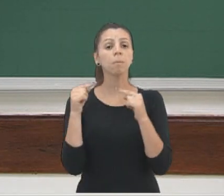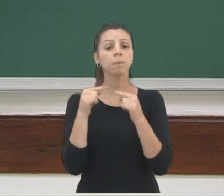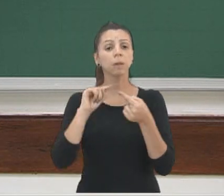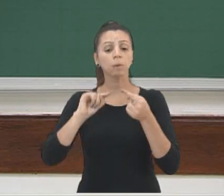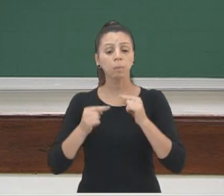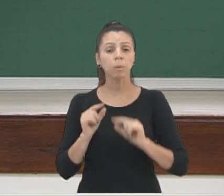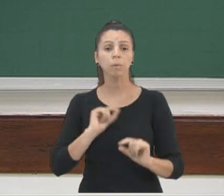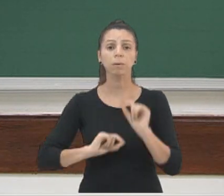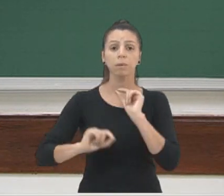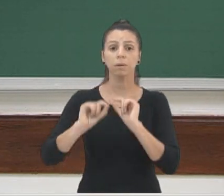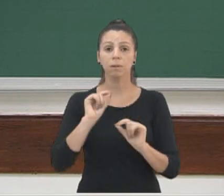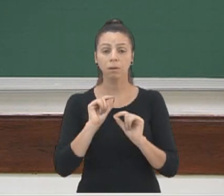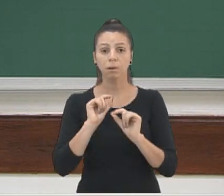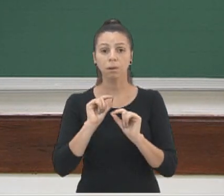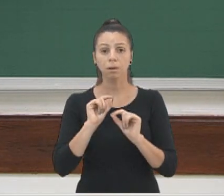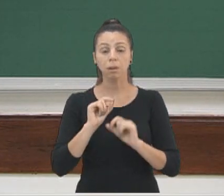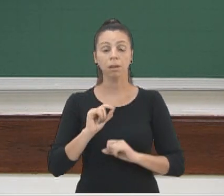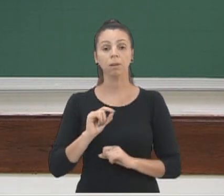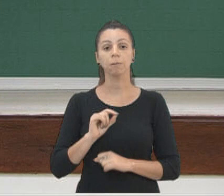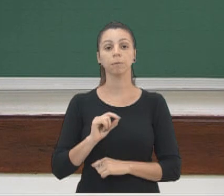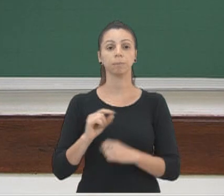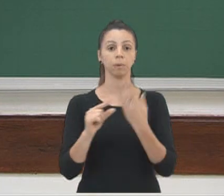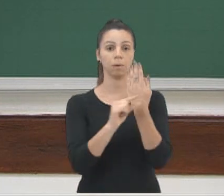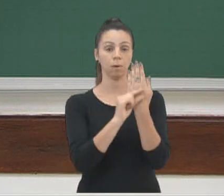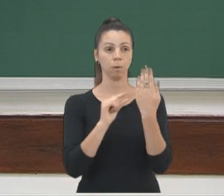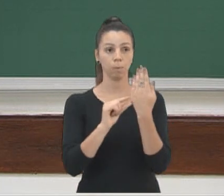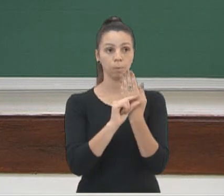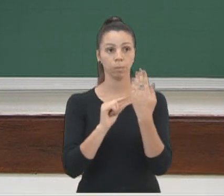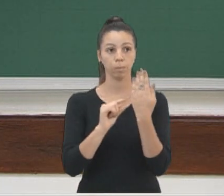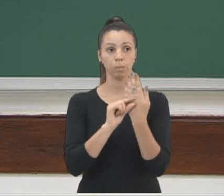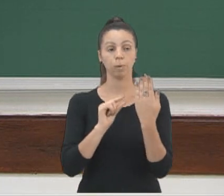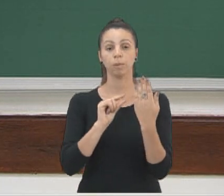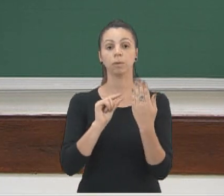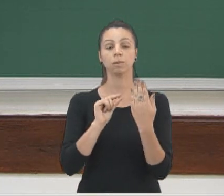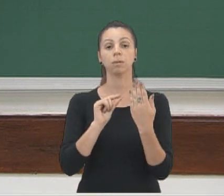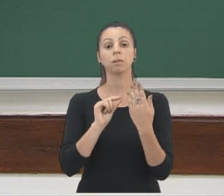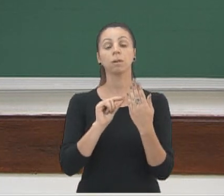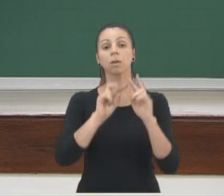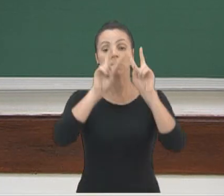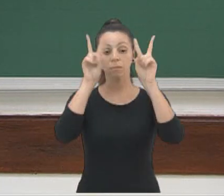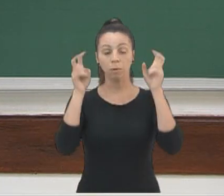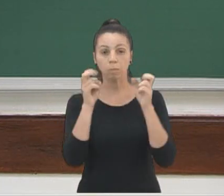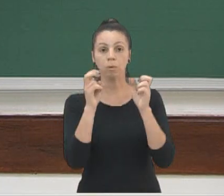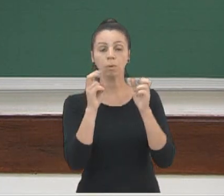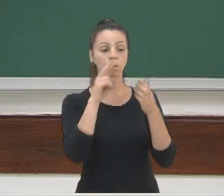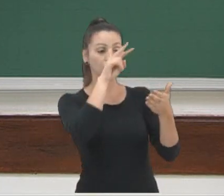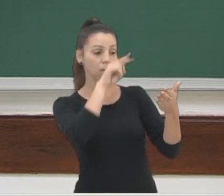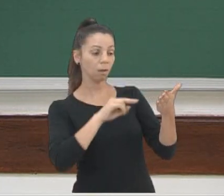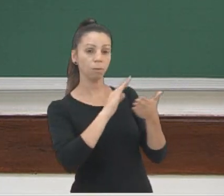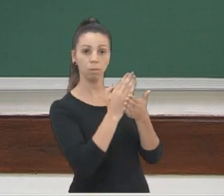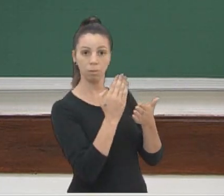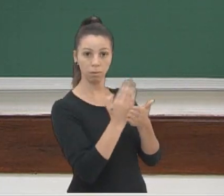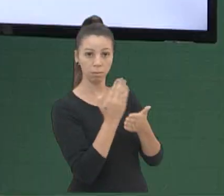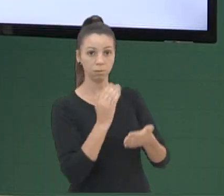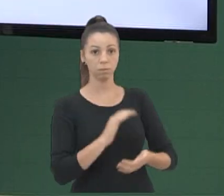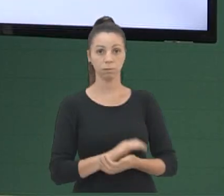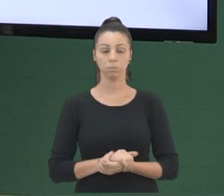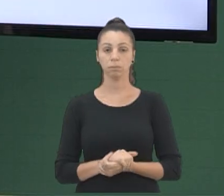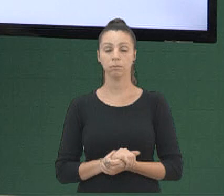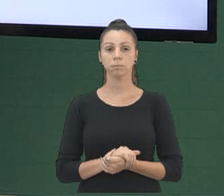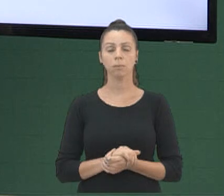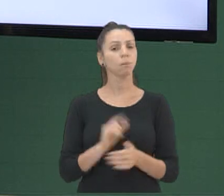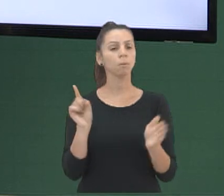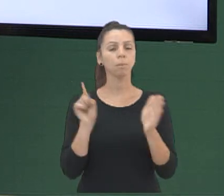muito com a autora da qual a gente vai estar lendo um texto, certo? É